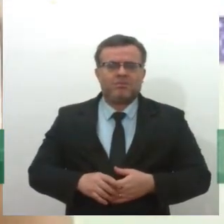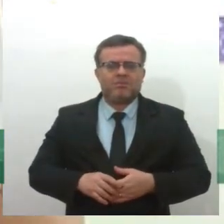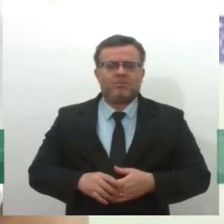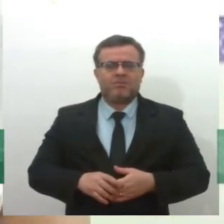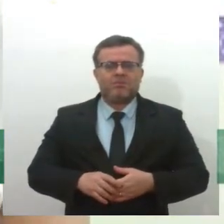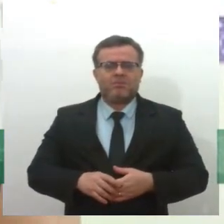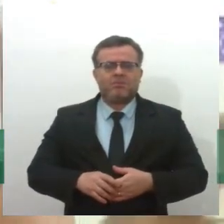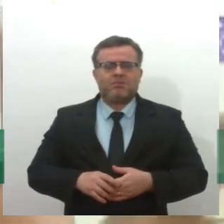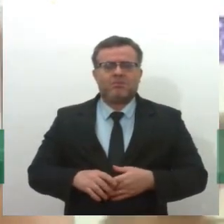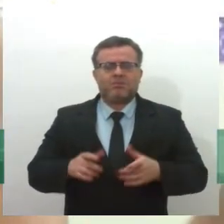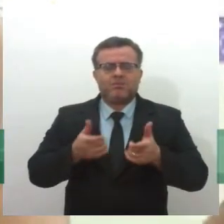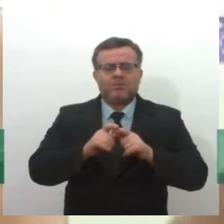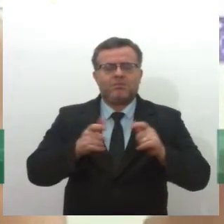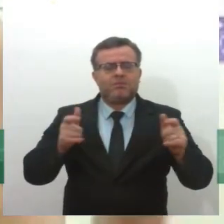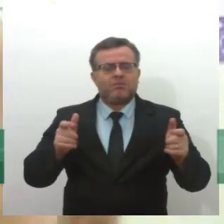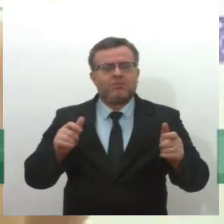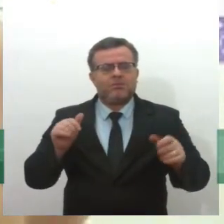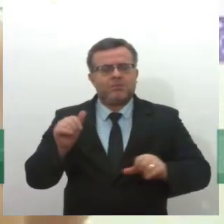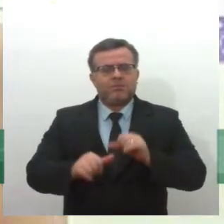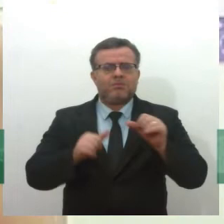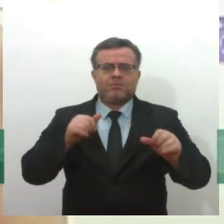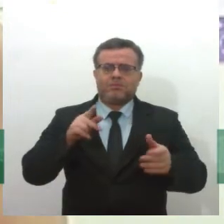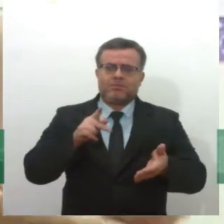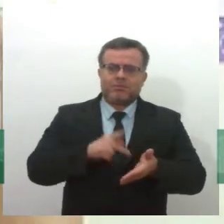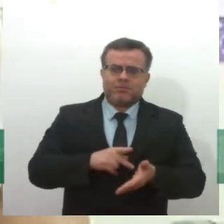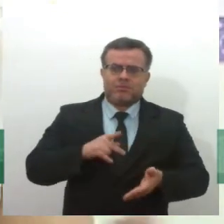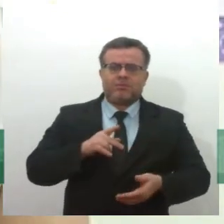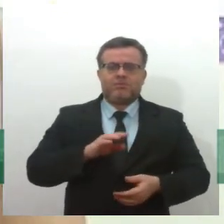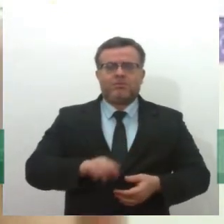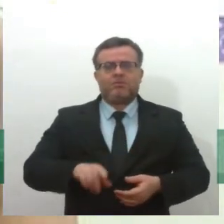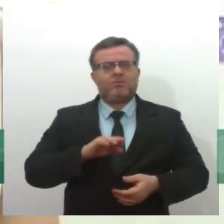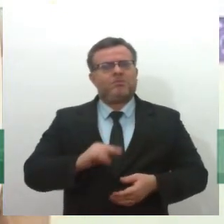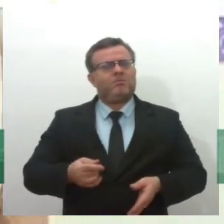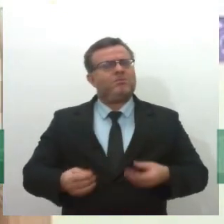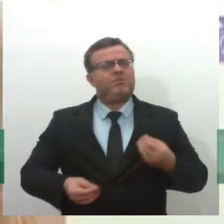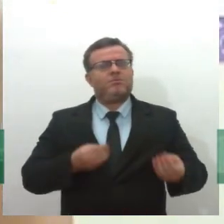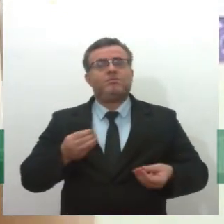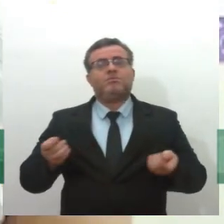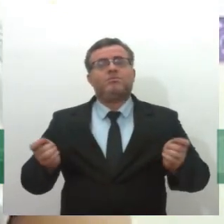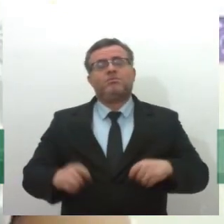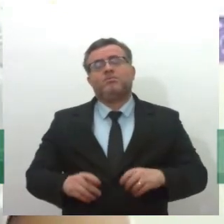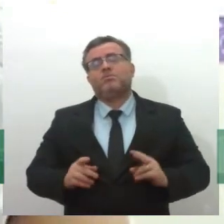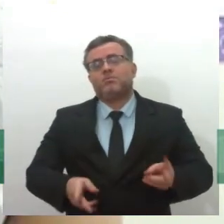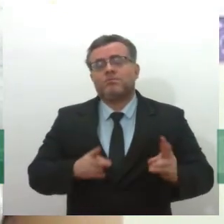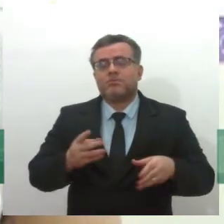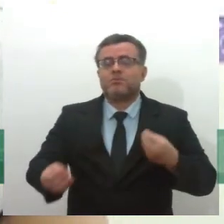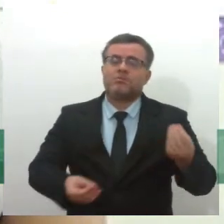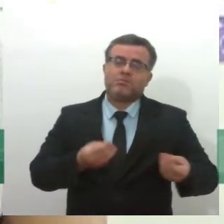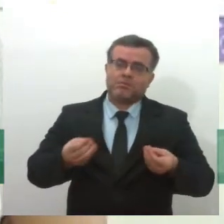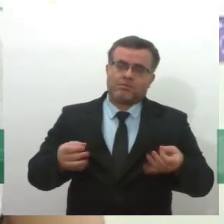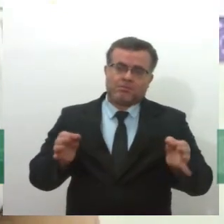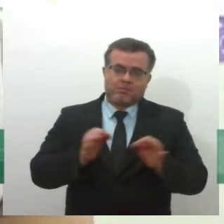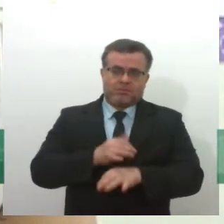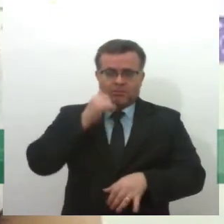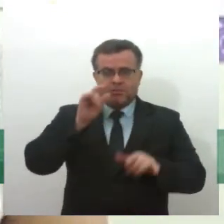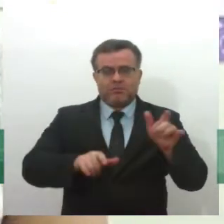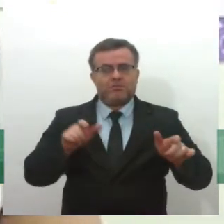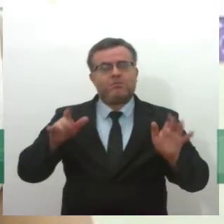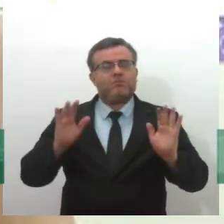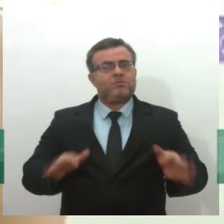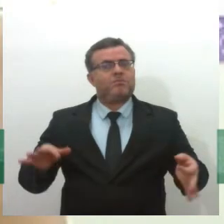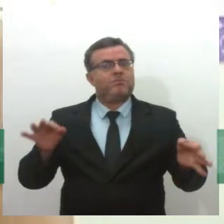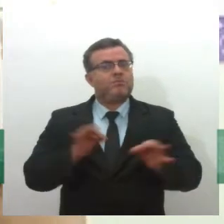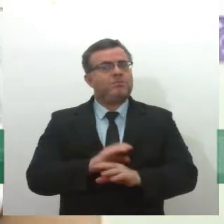maioria para poder mudar a realidade? Não, porque a gente está, chegar à maioria, toda essa luta que as mulheres têm feito, não é? De romper toda